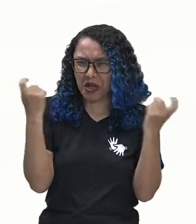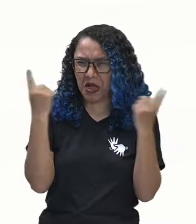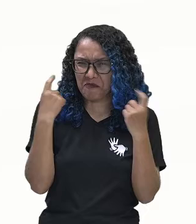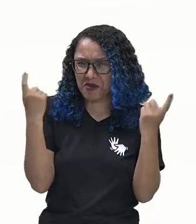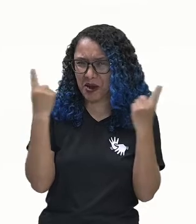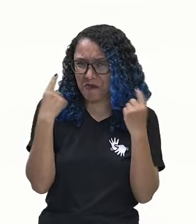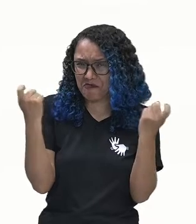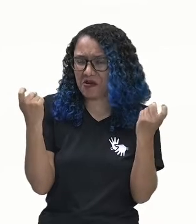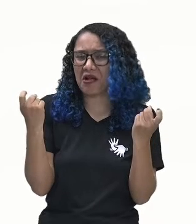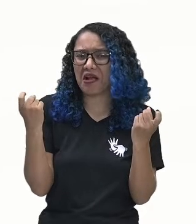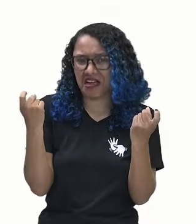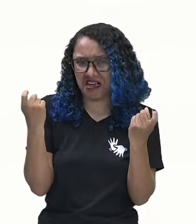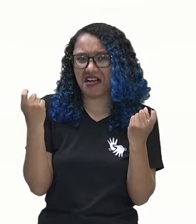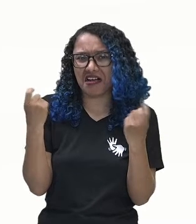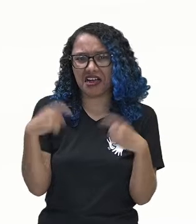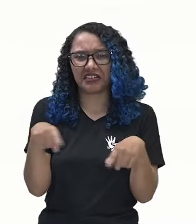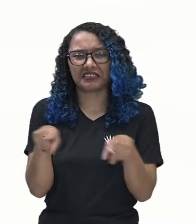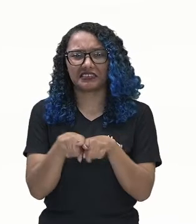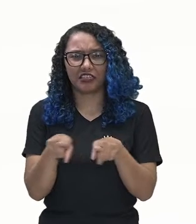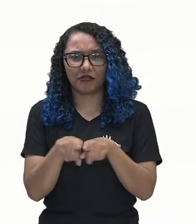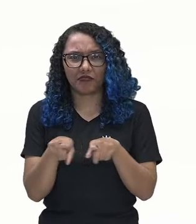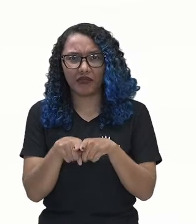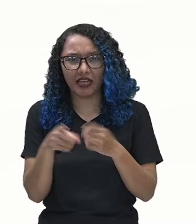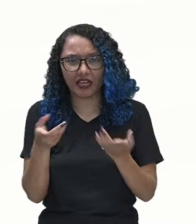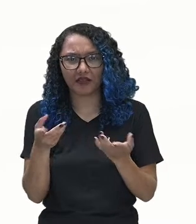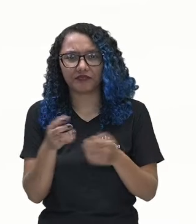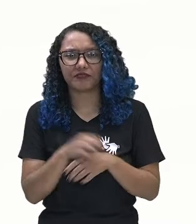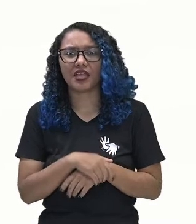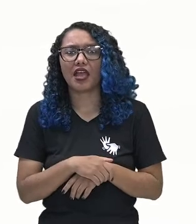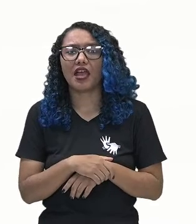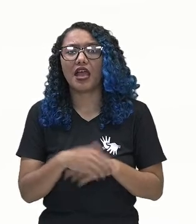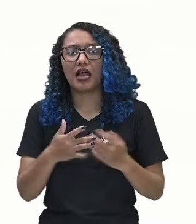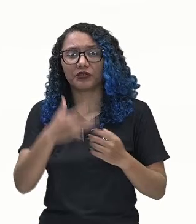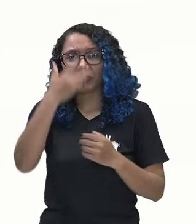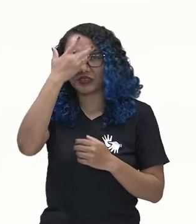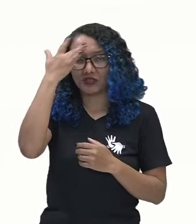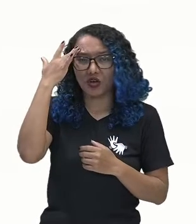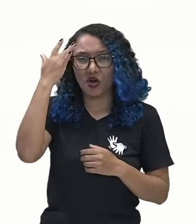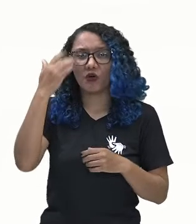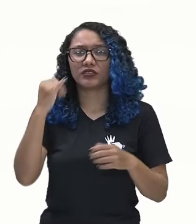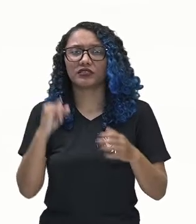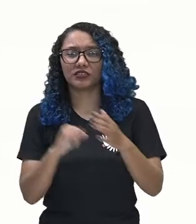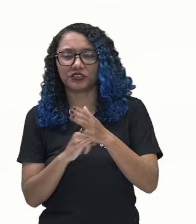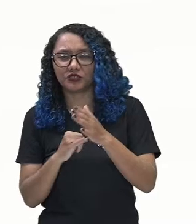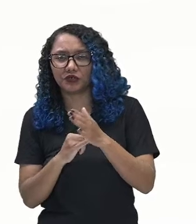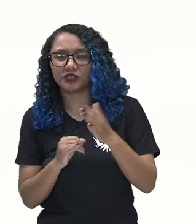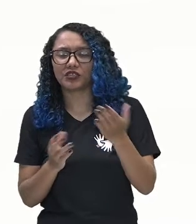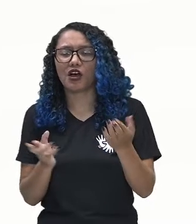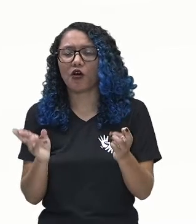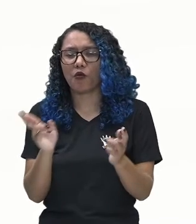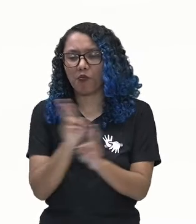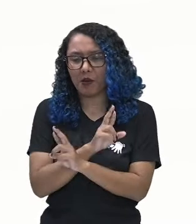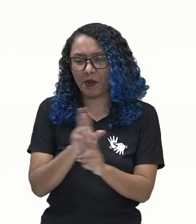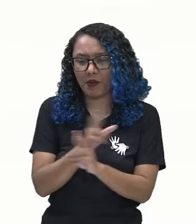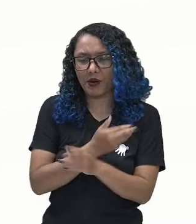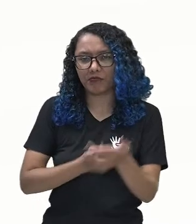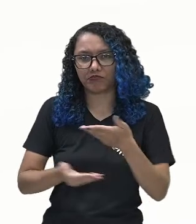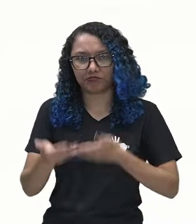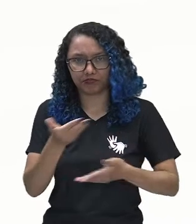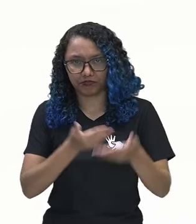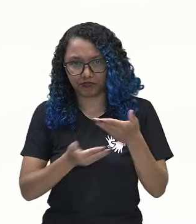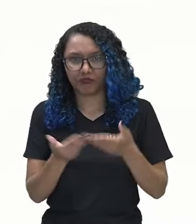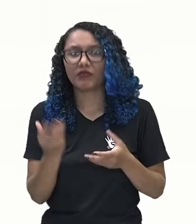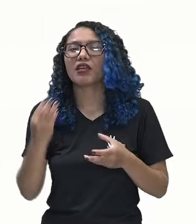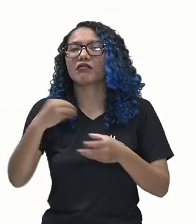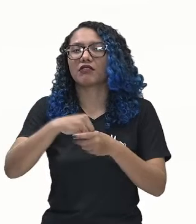relações aqui entre pessoas e instituições, que compõem aí também o espaço